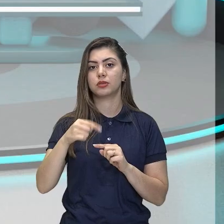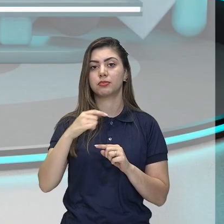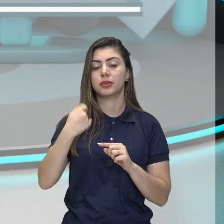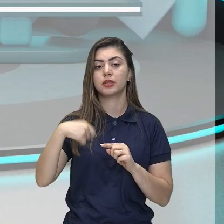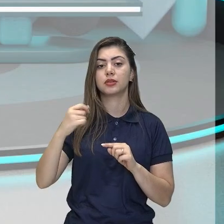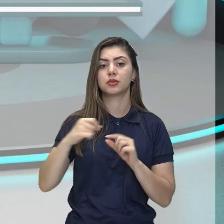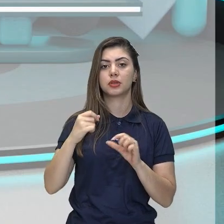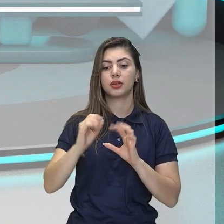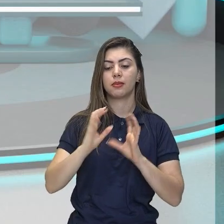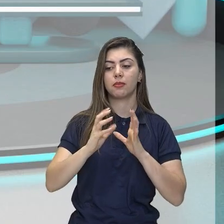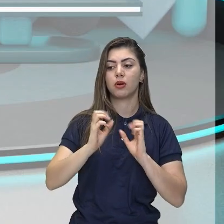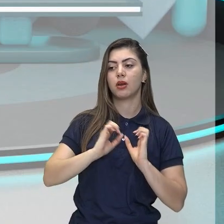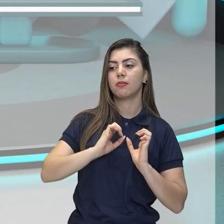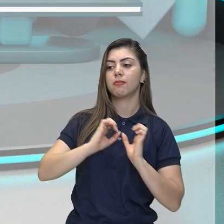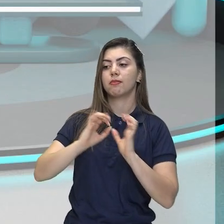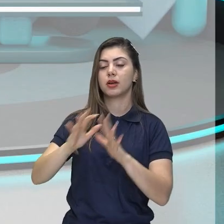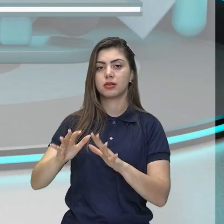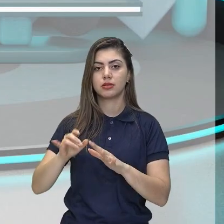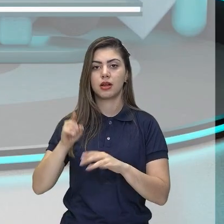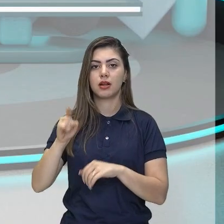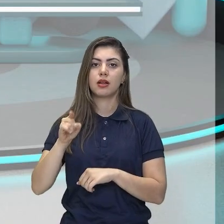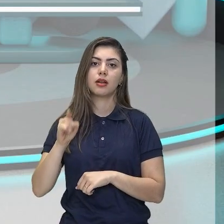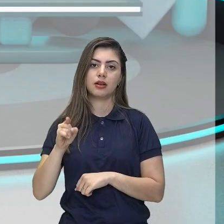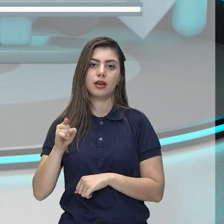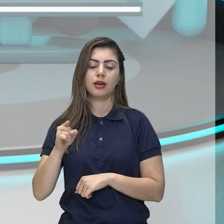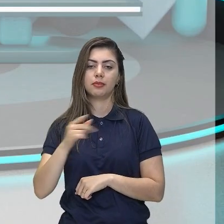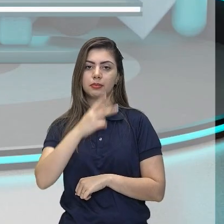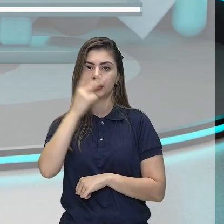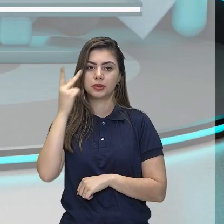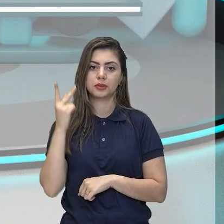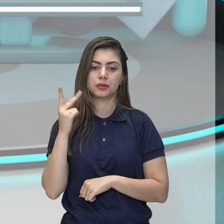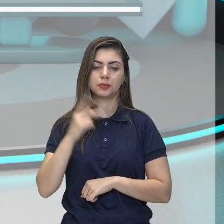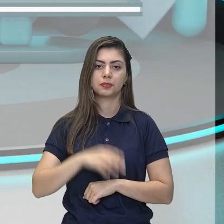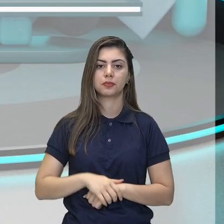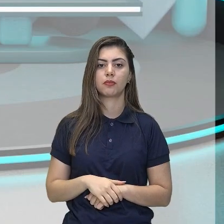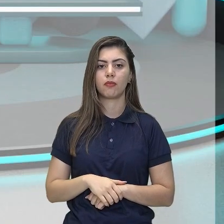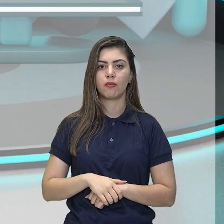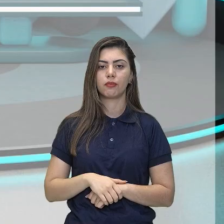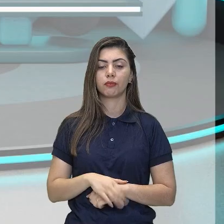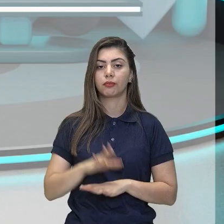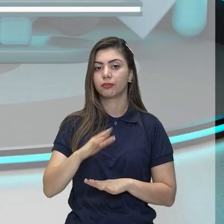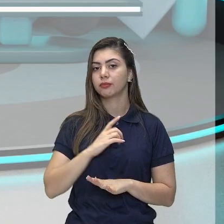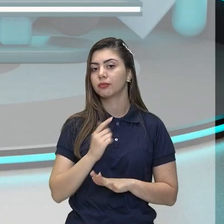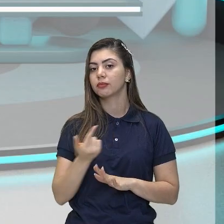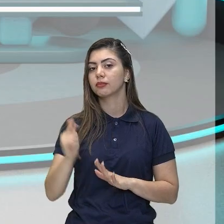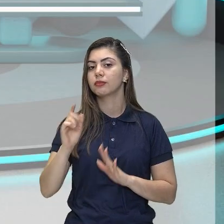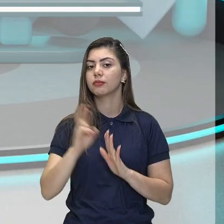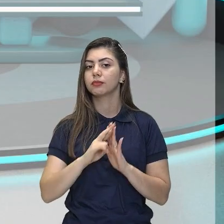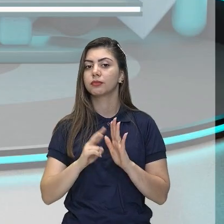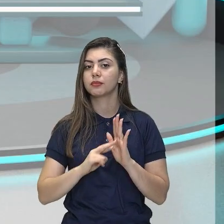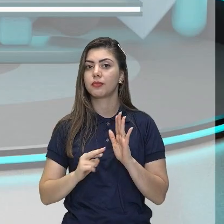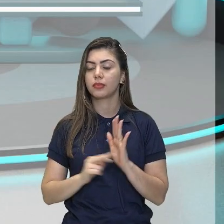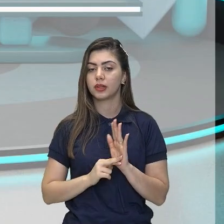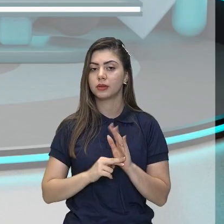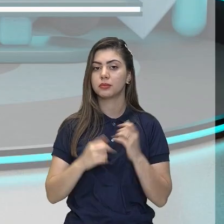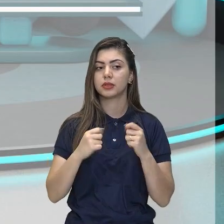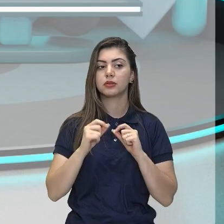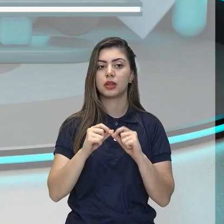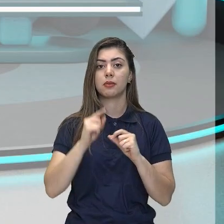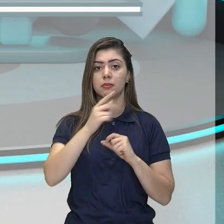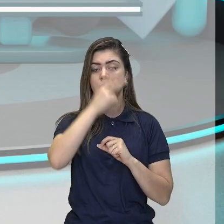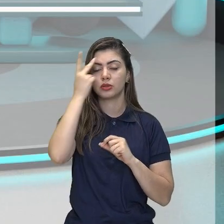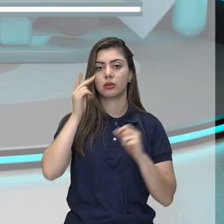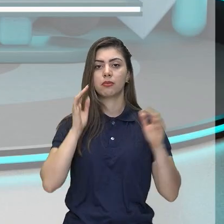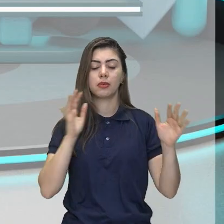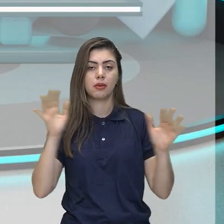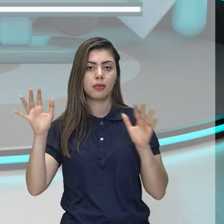de passá-la para um companheiro ou para o goleiro. Outra regra, passe para o goleiro.